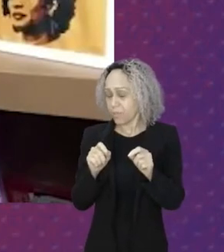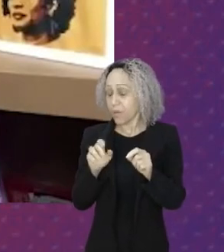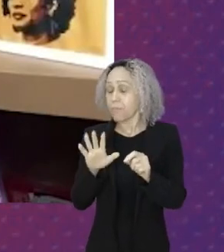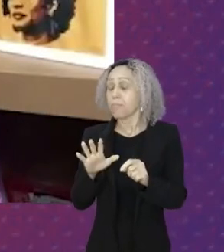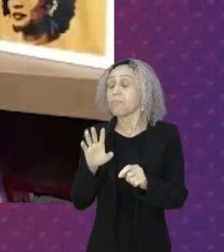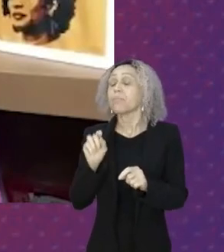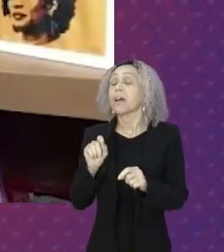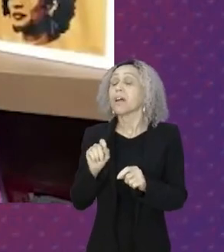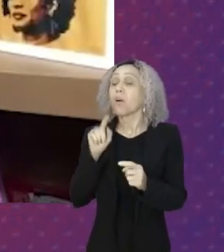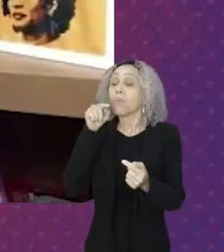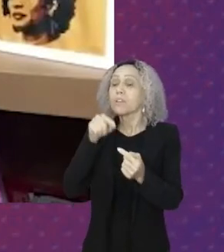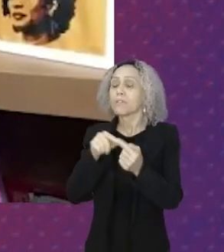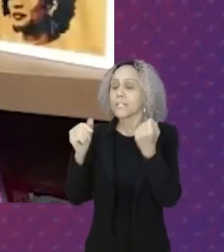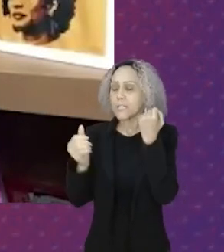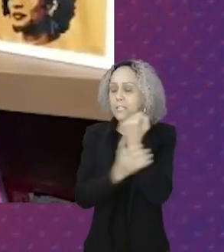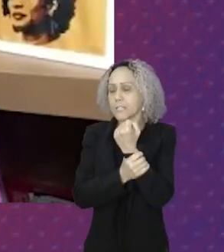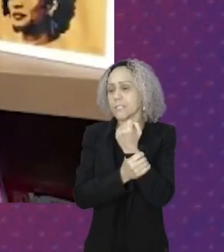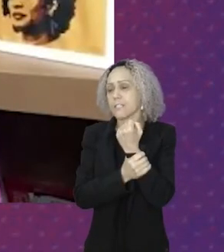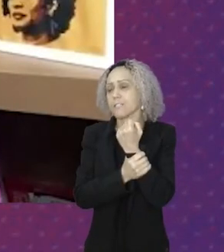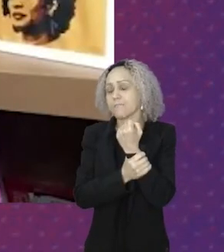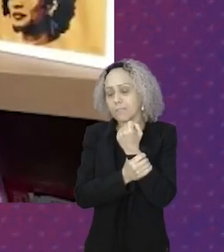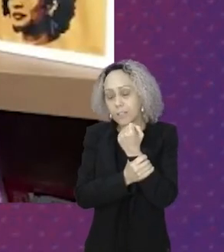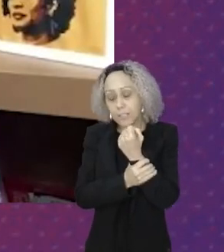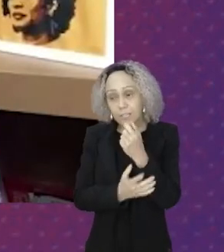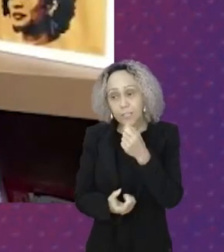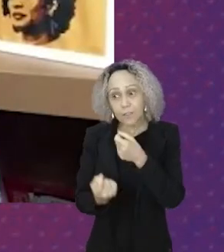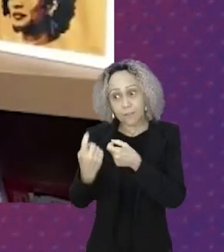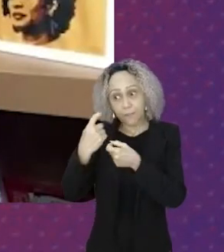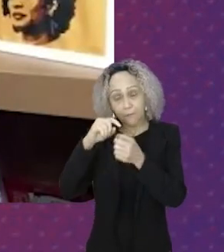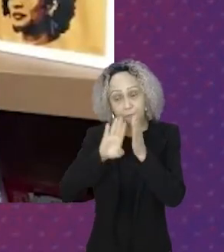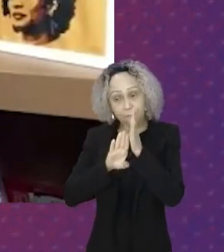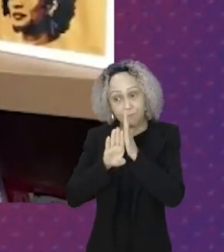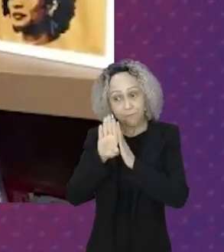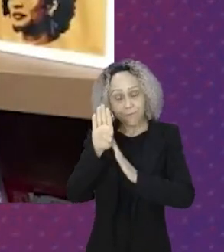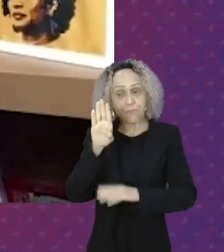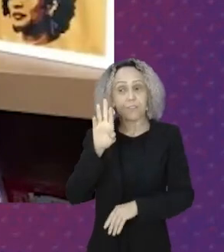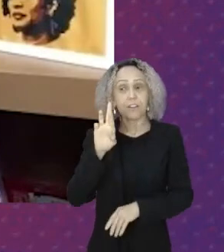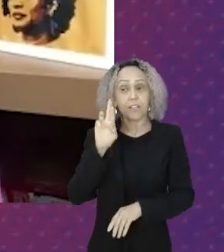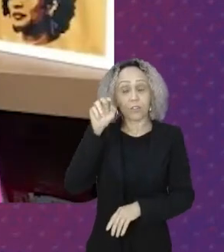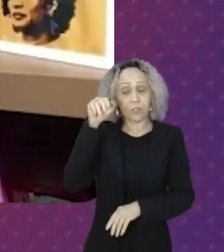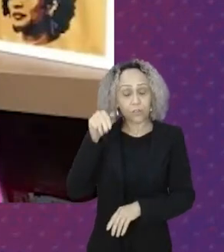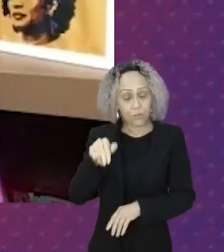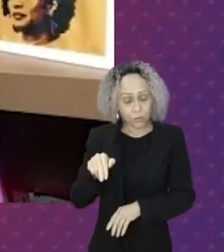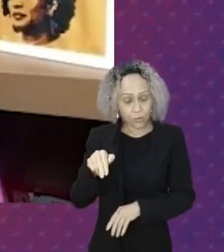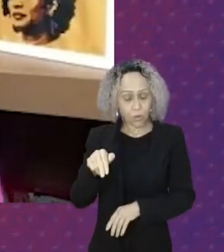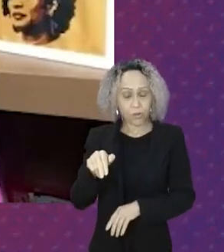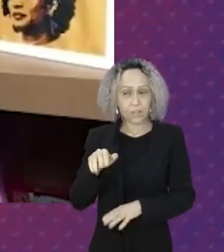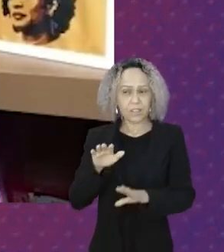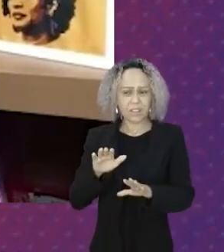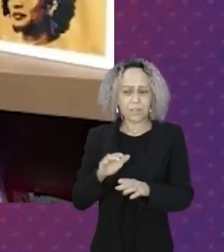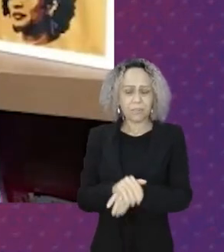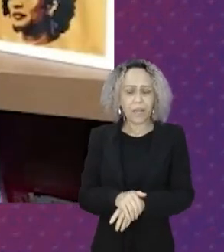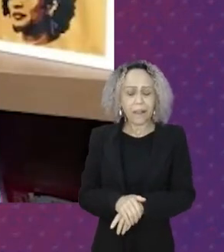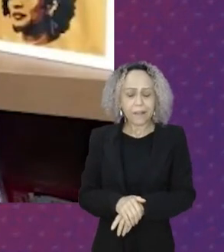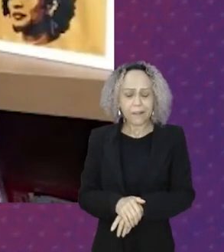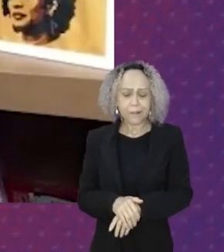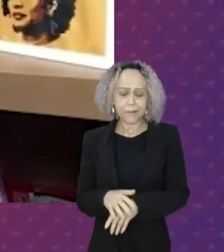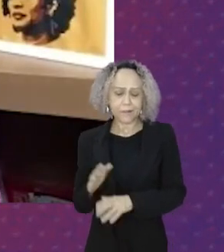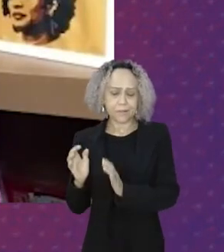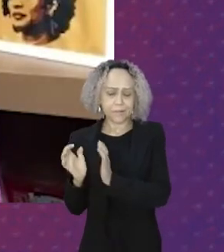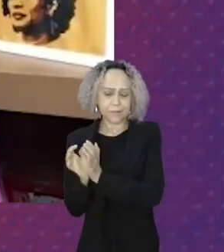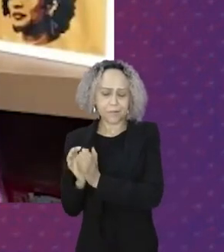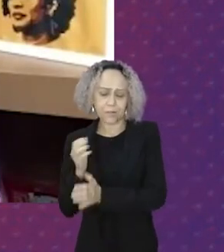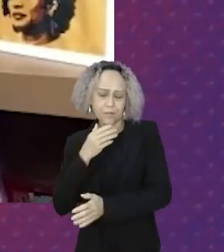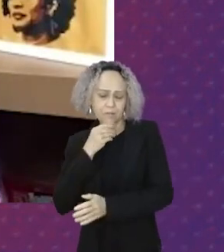fosse resguardada no estado do Rio Grande do Norte, mas ela sofreu forte preconceito. Será mesmo que ela vai conseguir? Será que ela